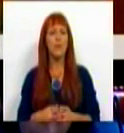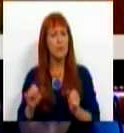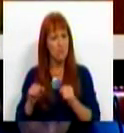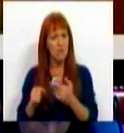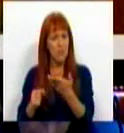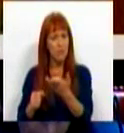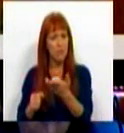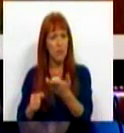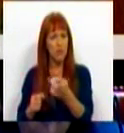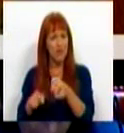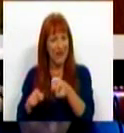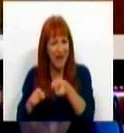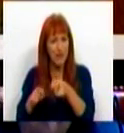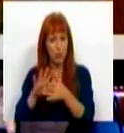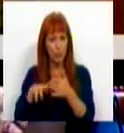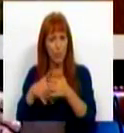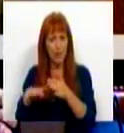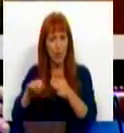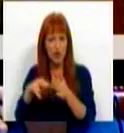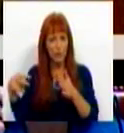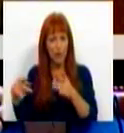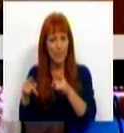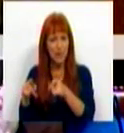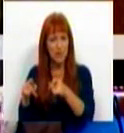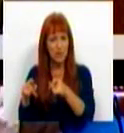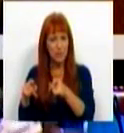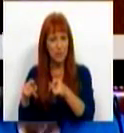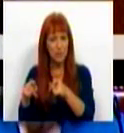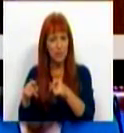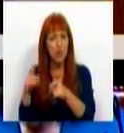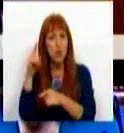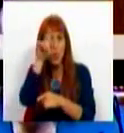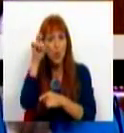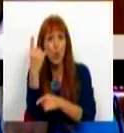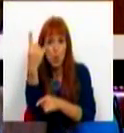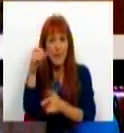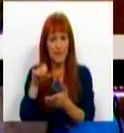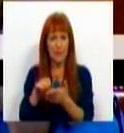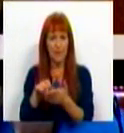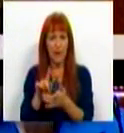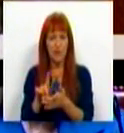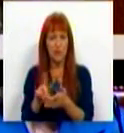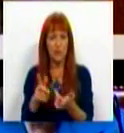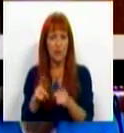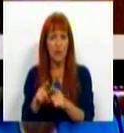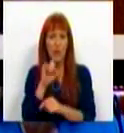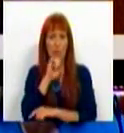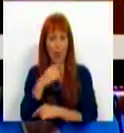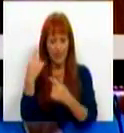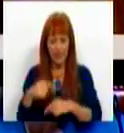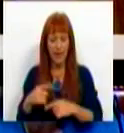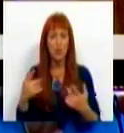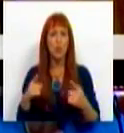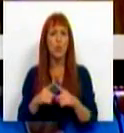Compartilho consigo, e foi assumido no Programa Nacional de Reformas, que uma das questões centrais para podermos